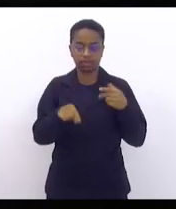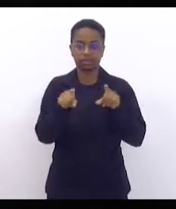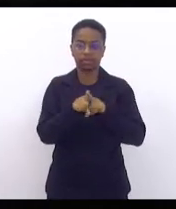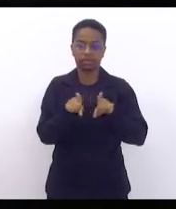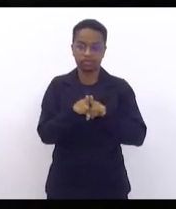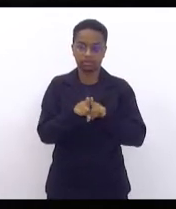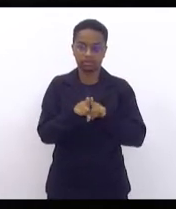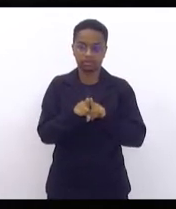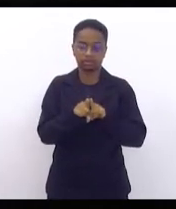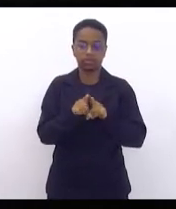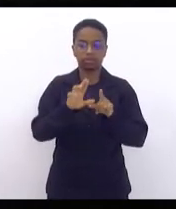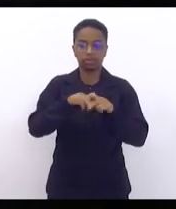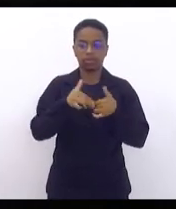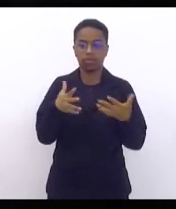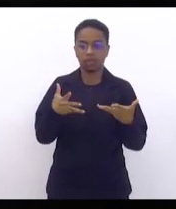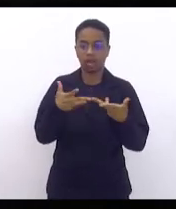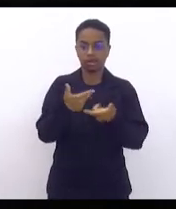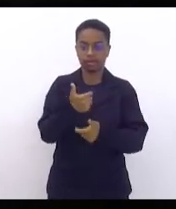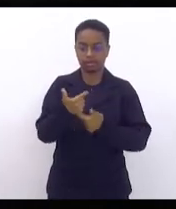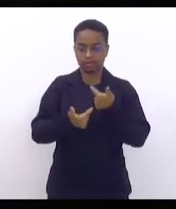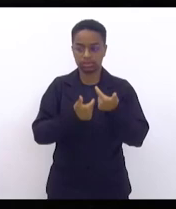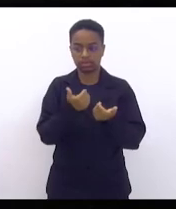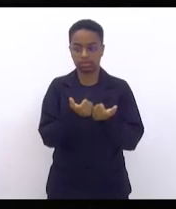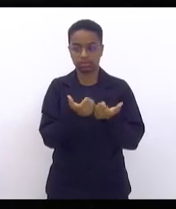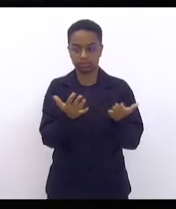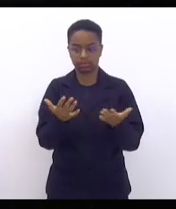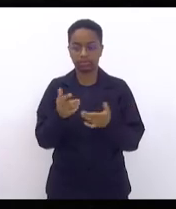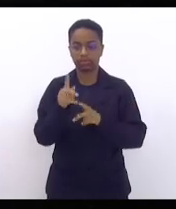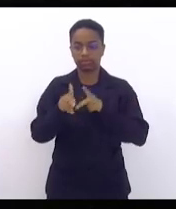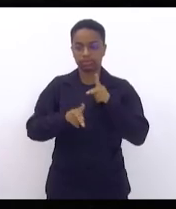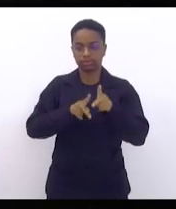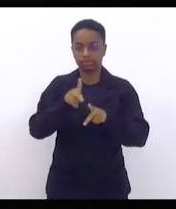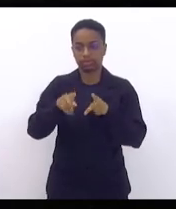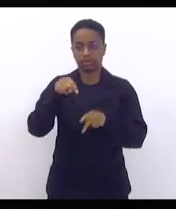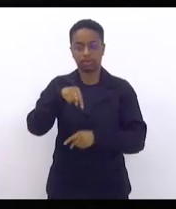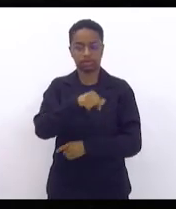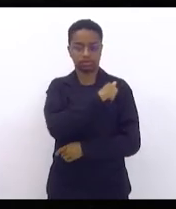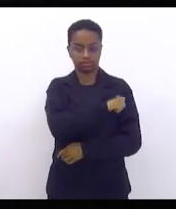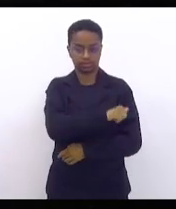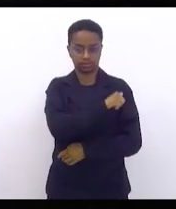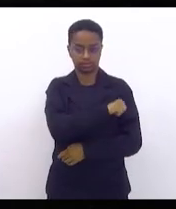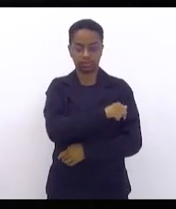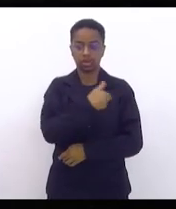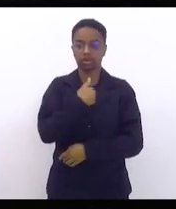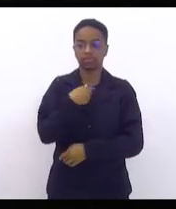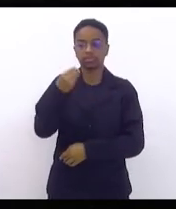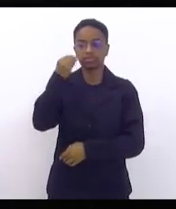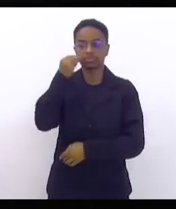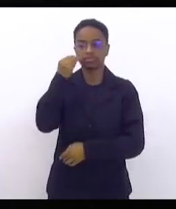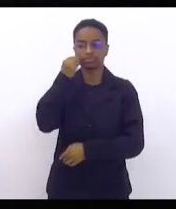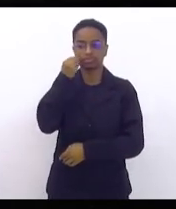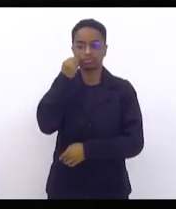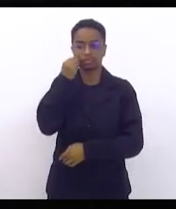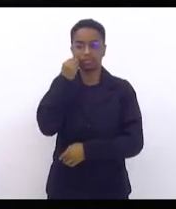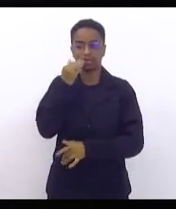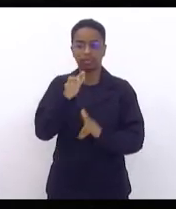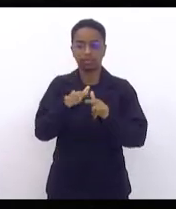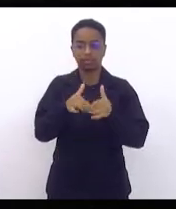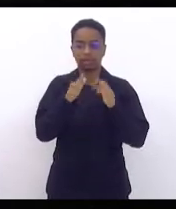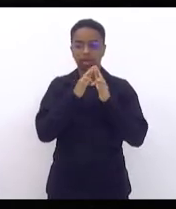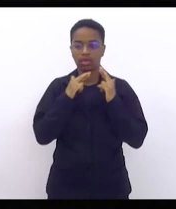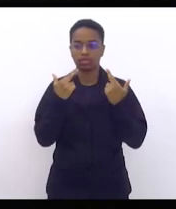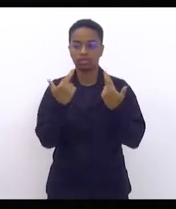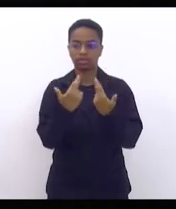com a qualidade dos serviços que são prestados a população Fluminense fui buscar através de